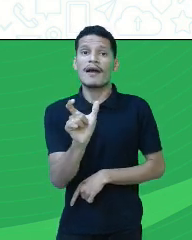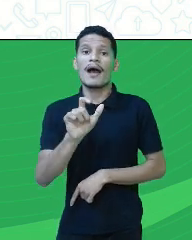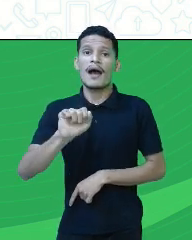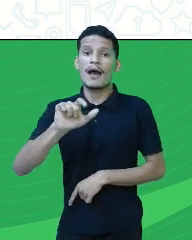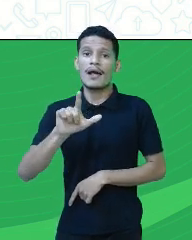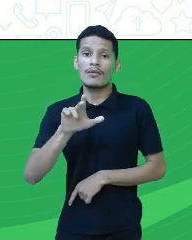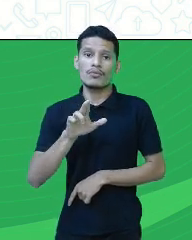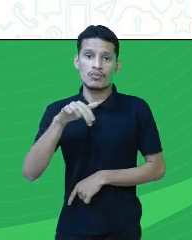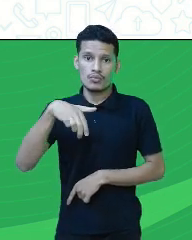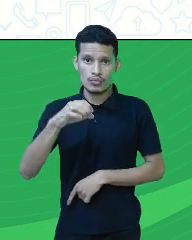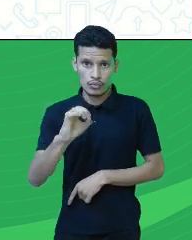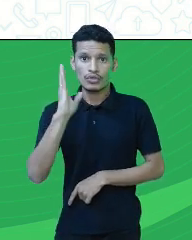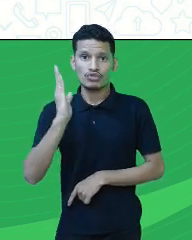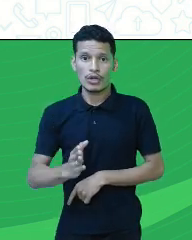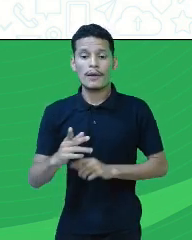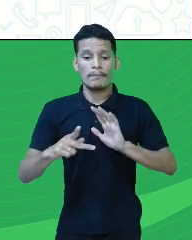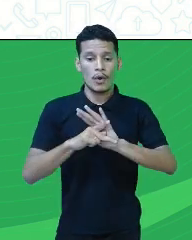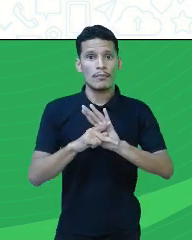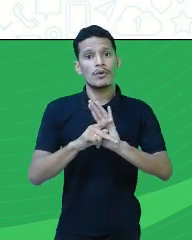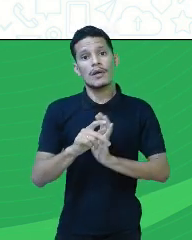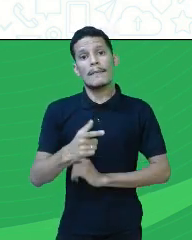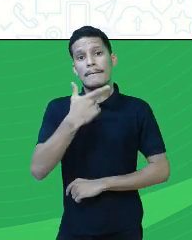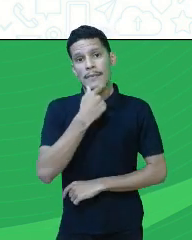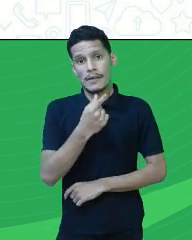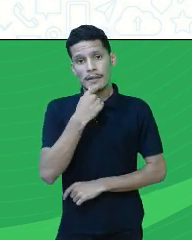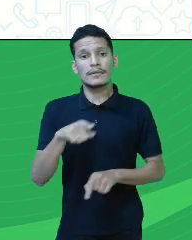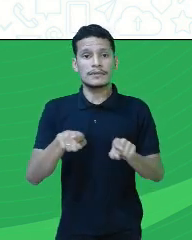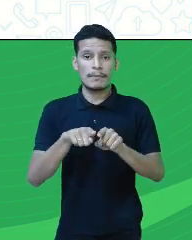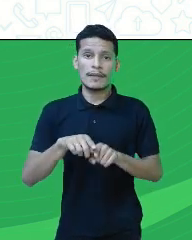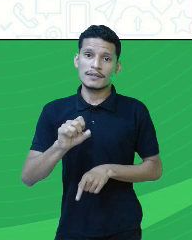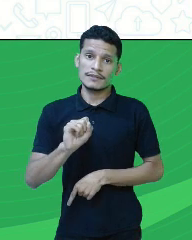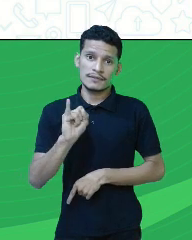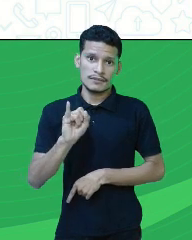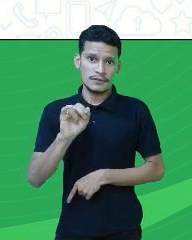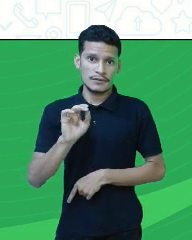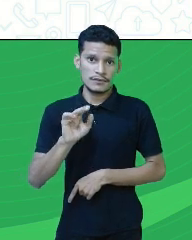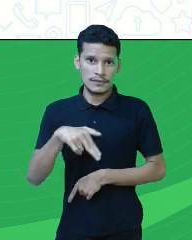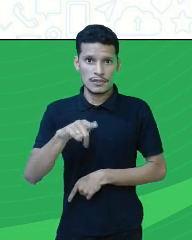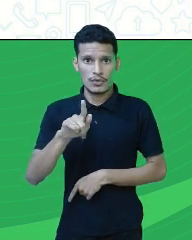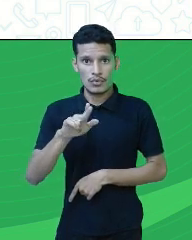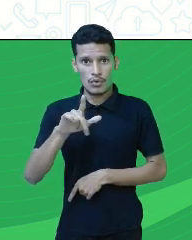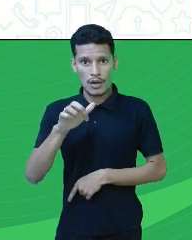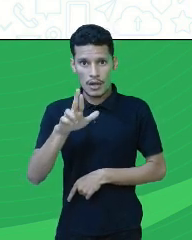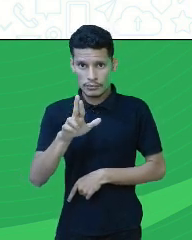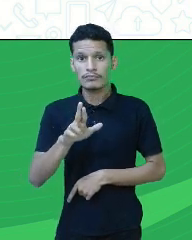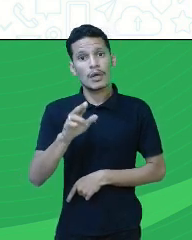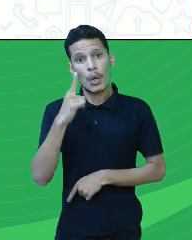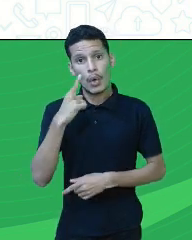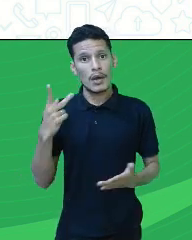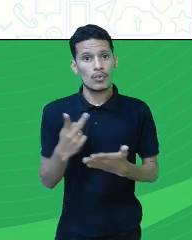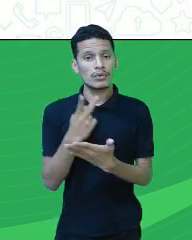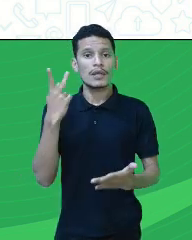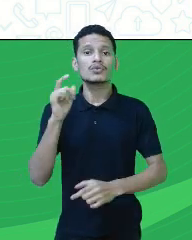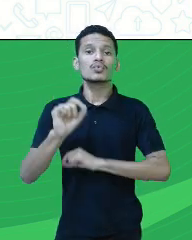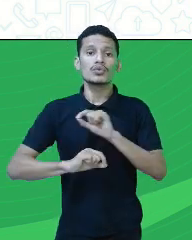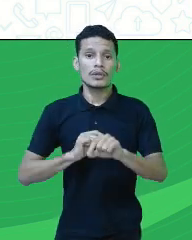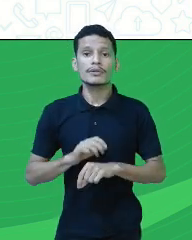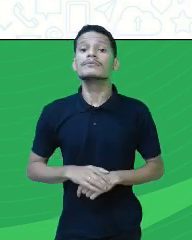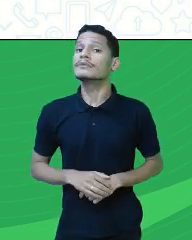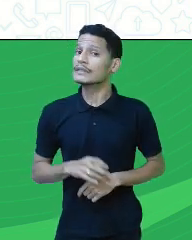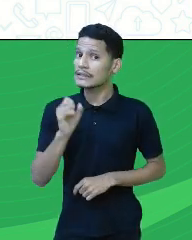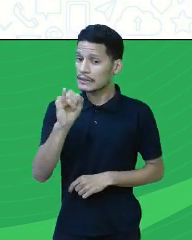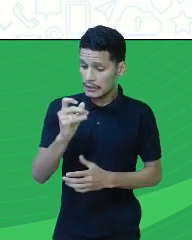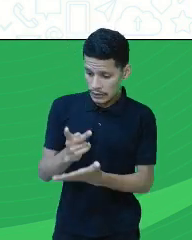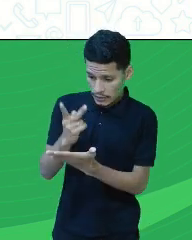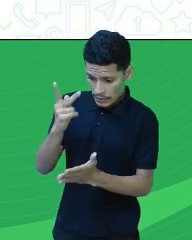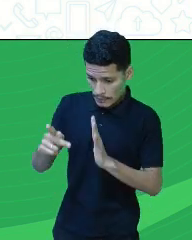no masculino e ela está no singular, percebe? Olha aí o que acontece. Então, se ele está no masculino e